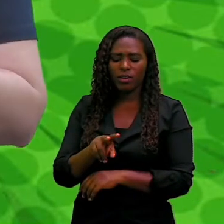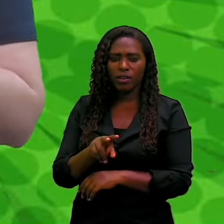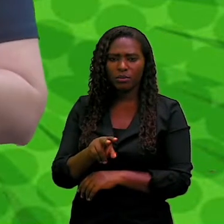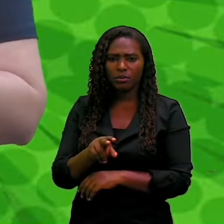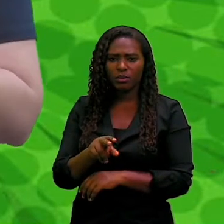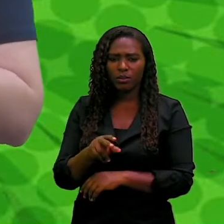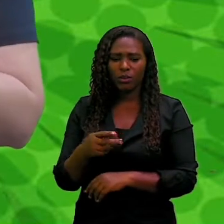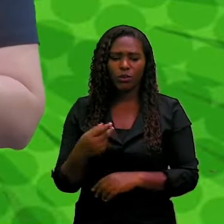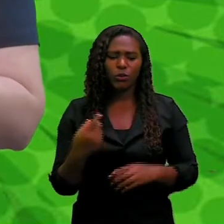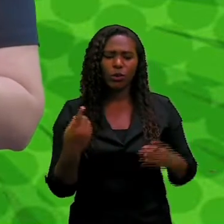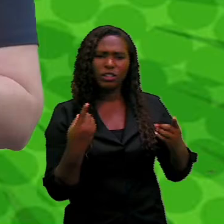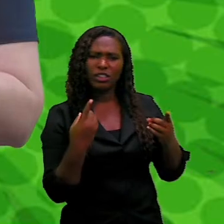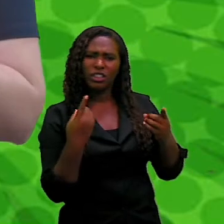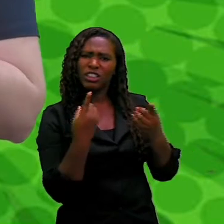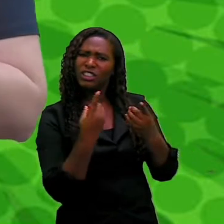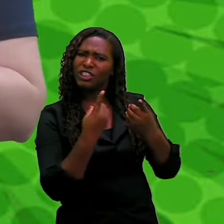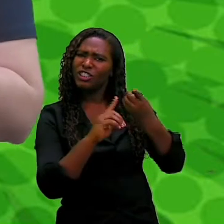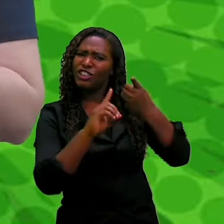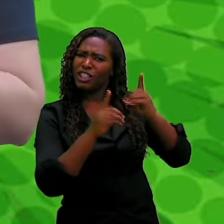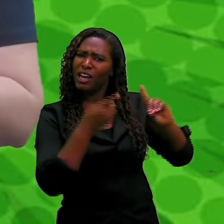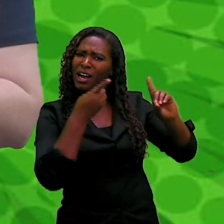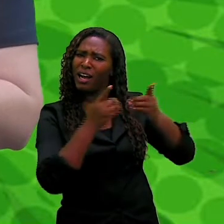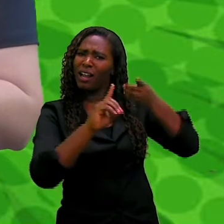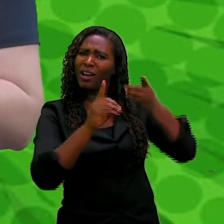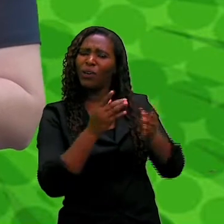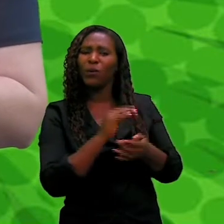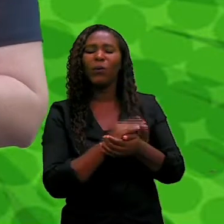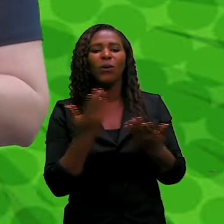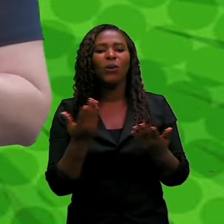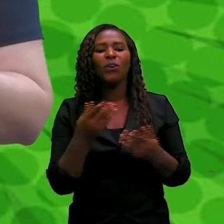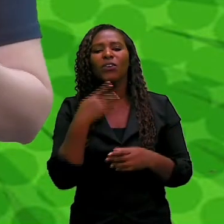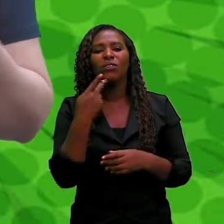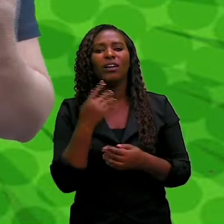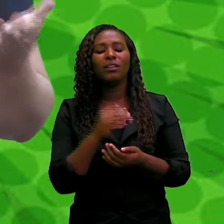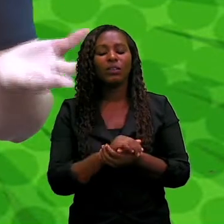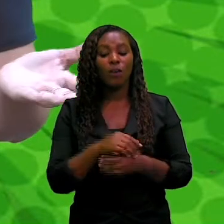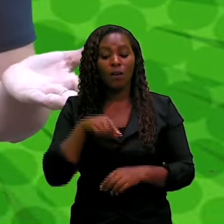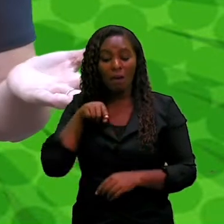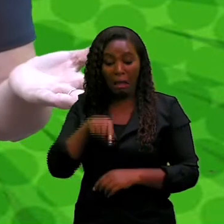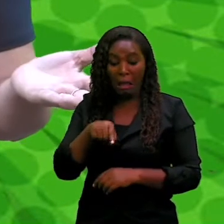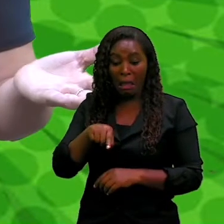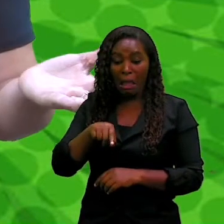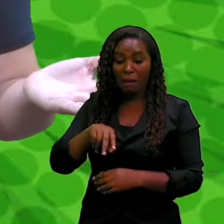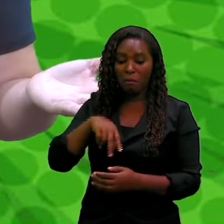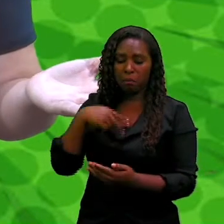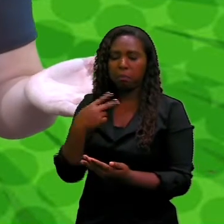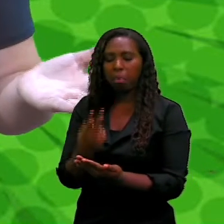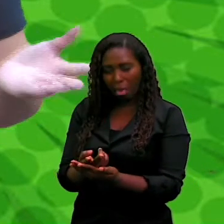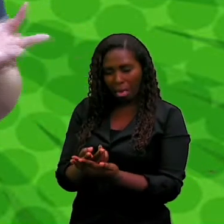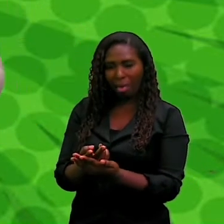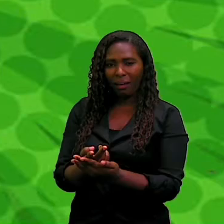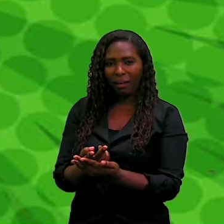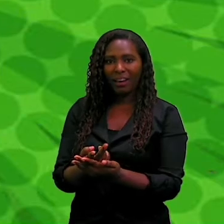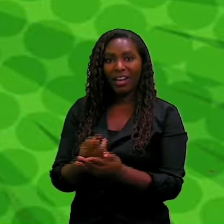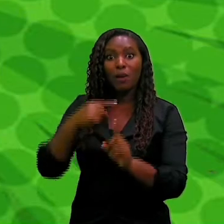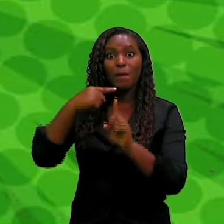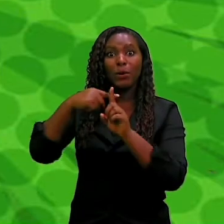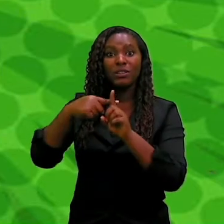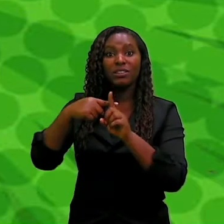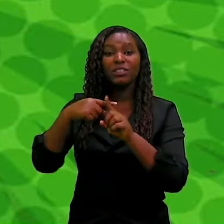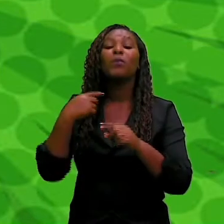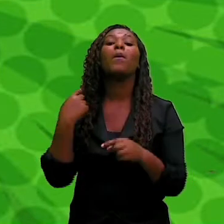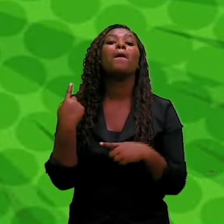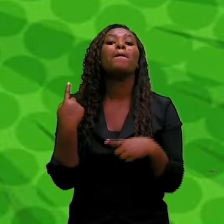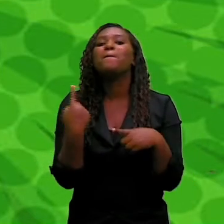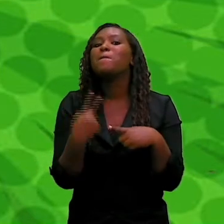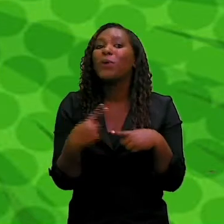Nós temos o diálogo ali entre o vírus, onde um fala para o outro o quê? Testou positivo para a vacina. E isso foi logo